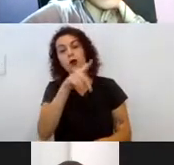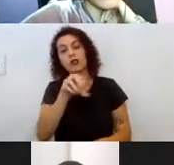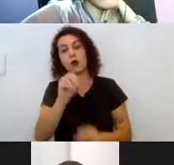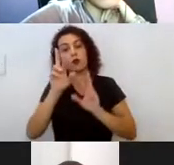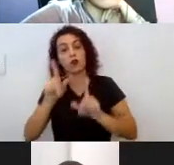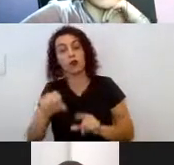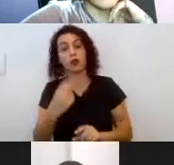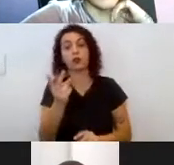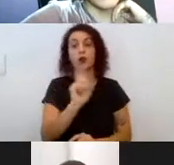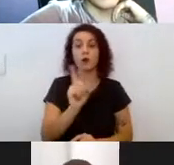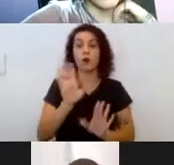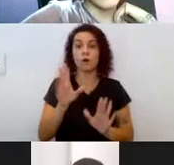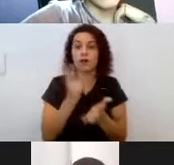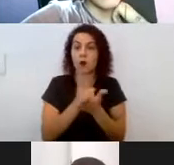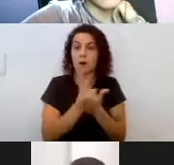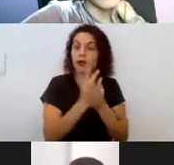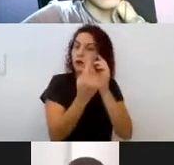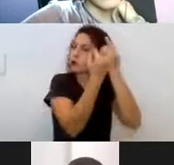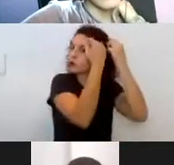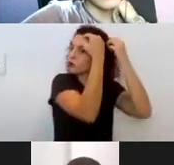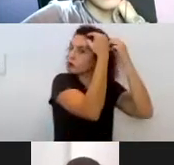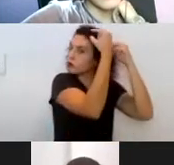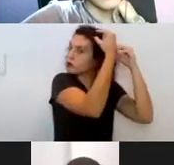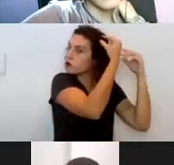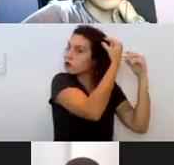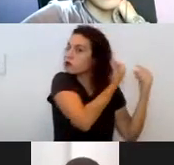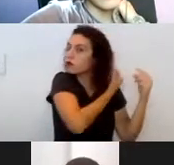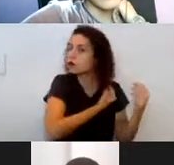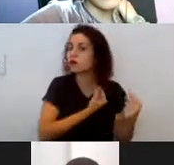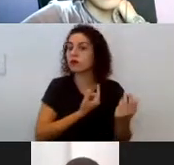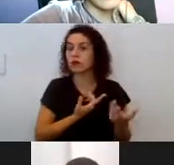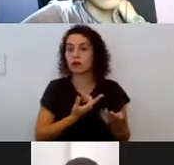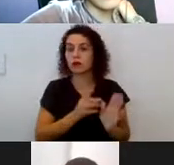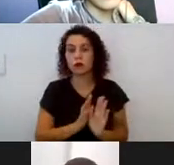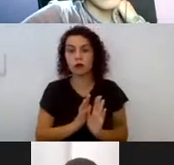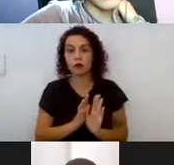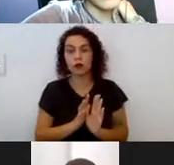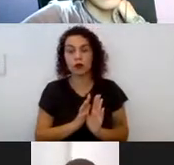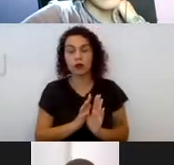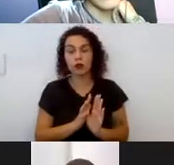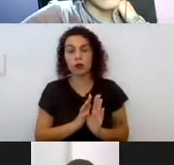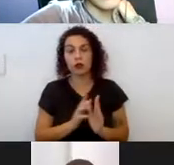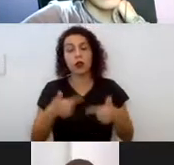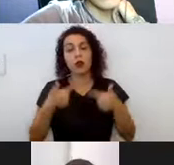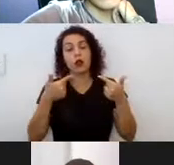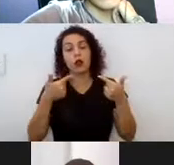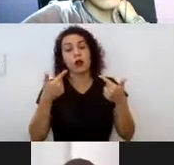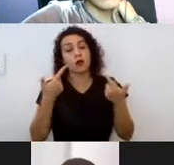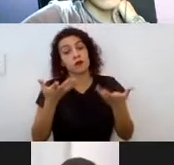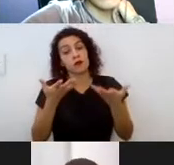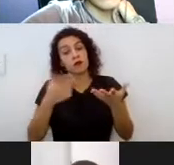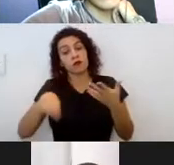tá isso é fractal É espero que vocês tenham a chave isso bem complexo porque eu estou dizendo para